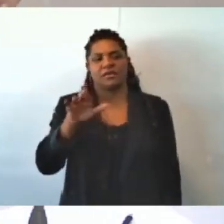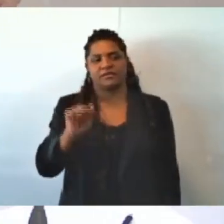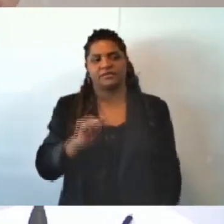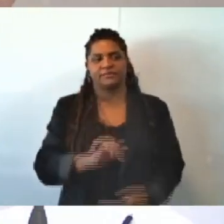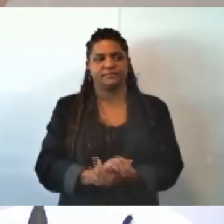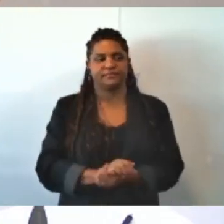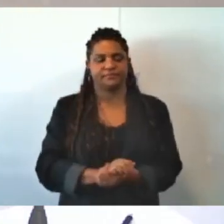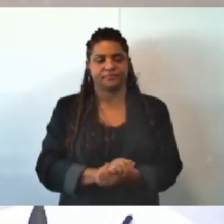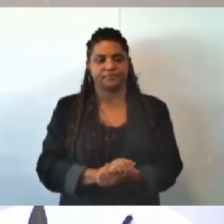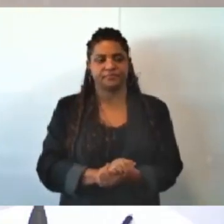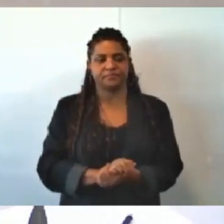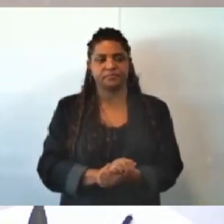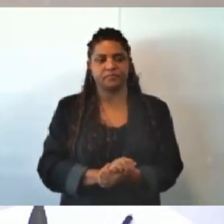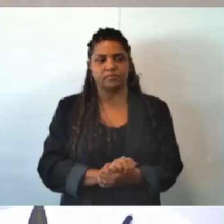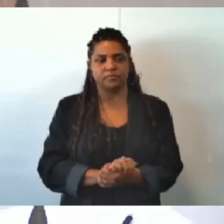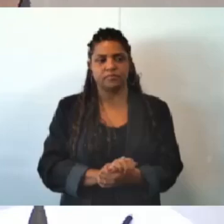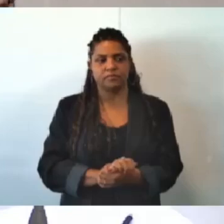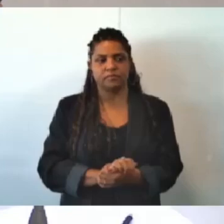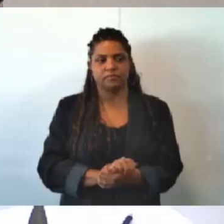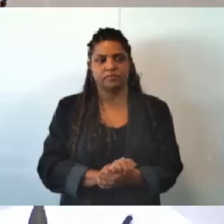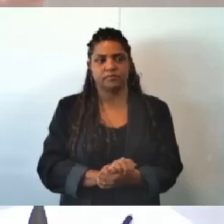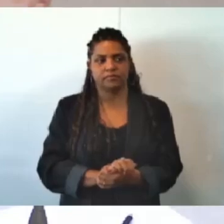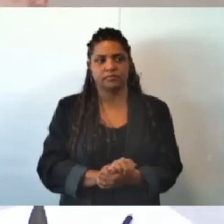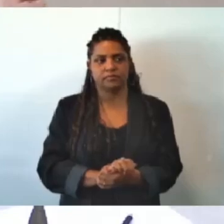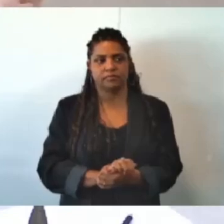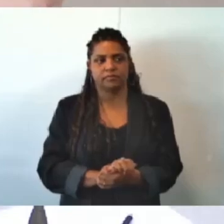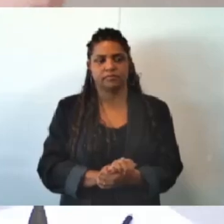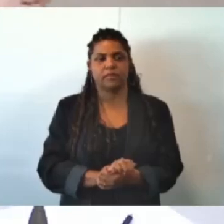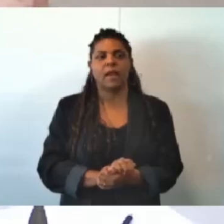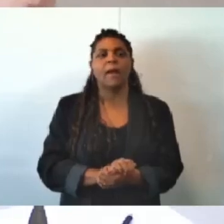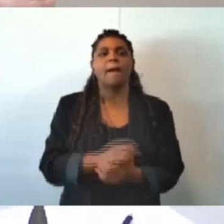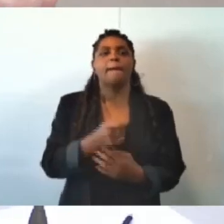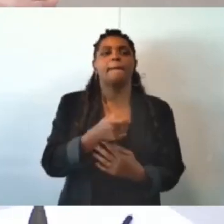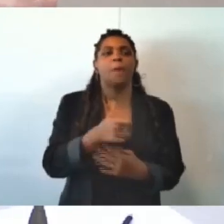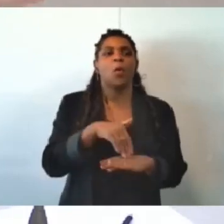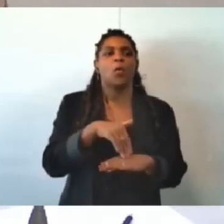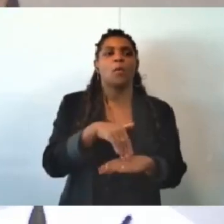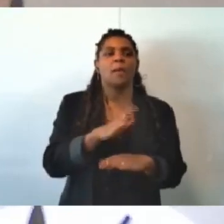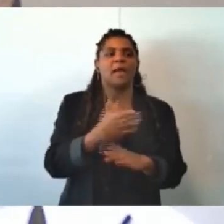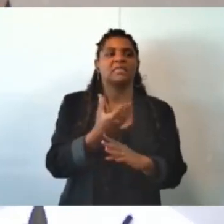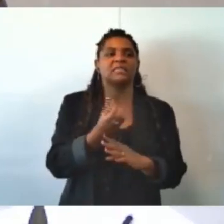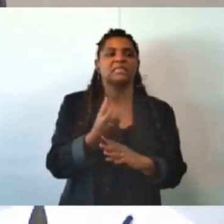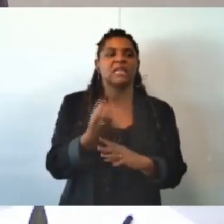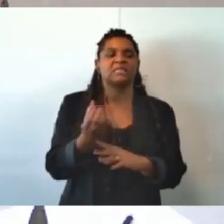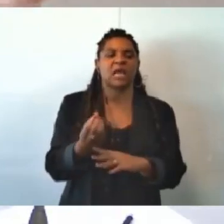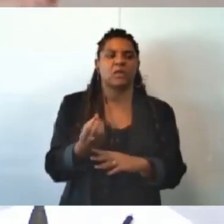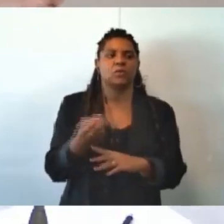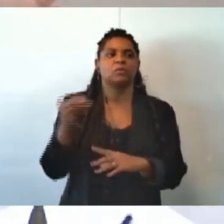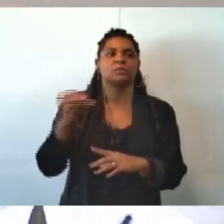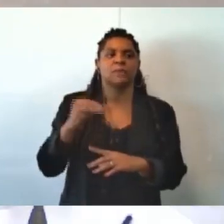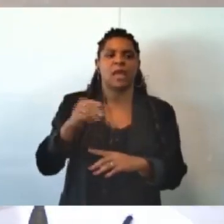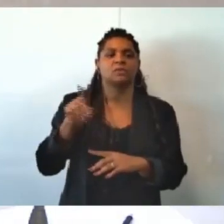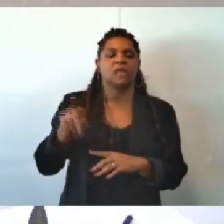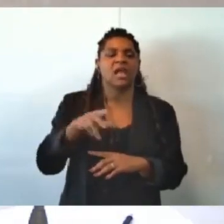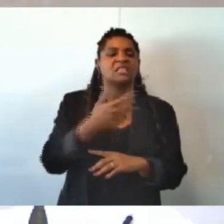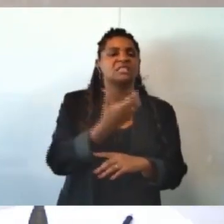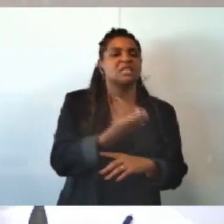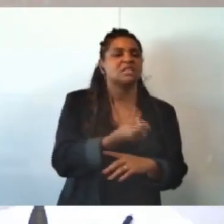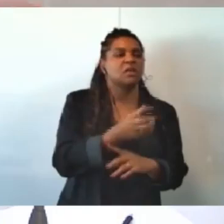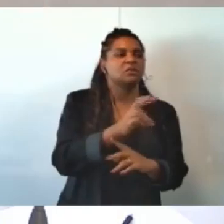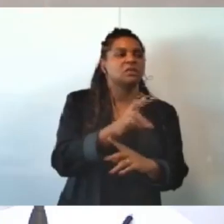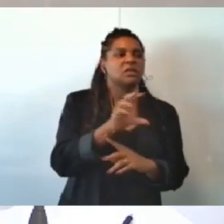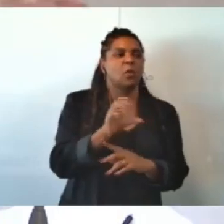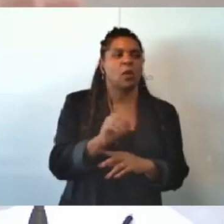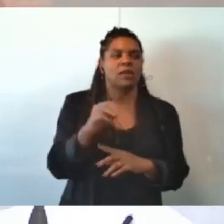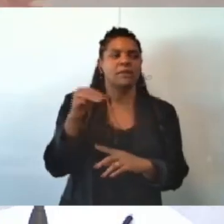ponto. Em pouco mais de 600 metros, 650 metros, 700 metros, que a